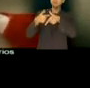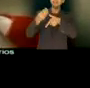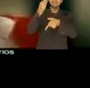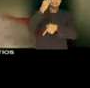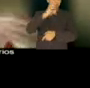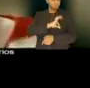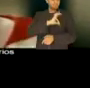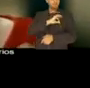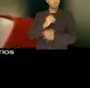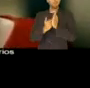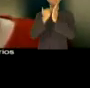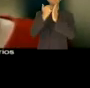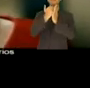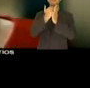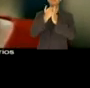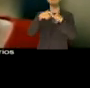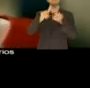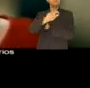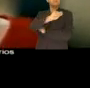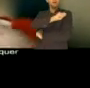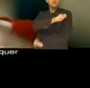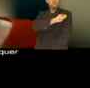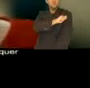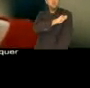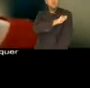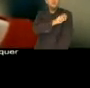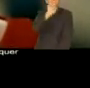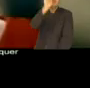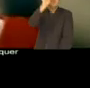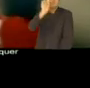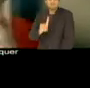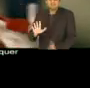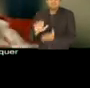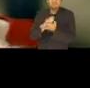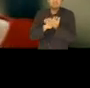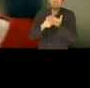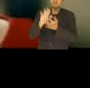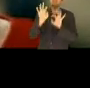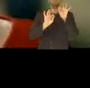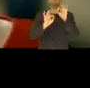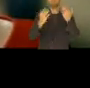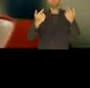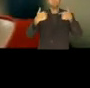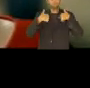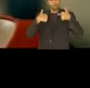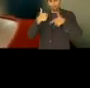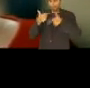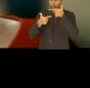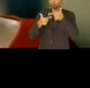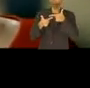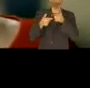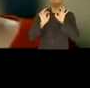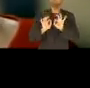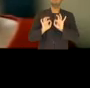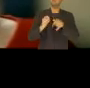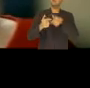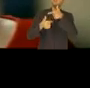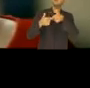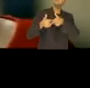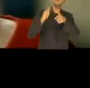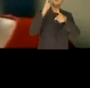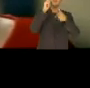proibidos até de lutar por melhores salários. E os estudantes não tinham sequer o direito de se organizar.